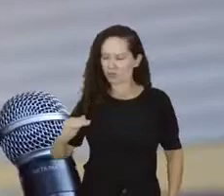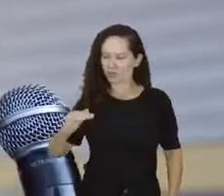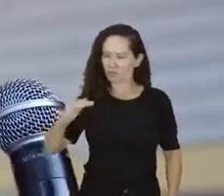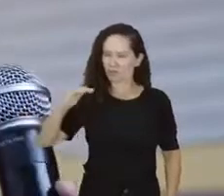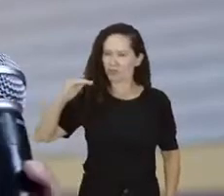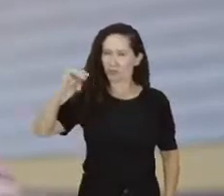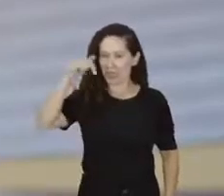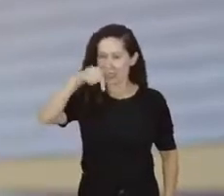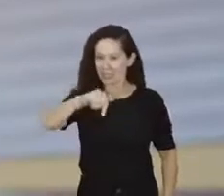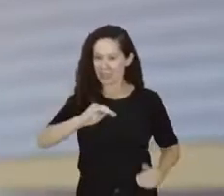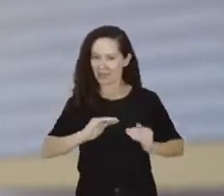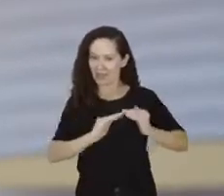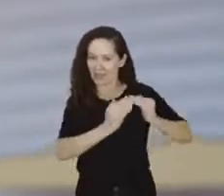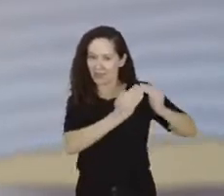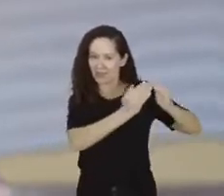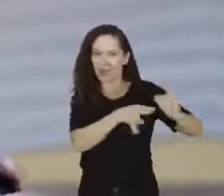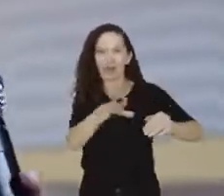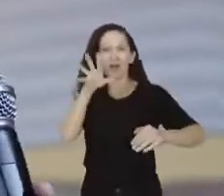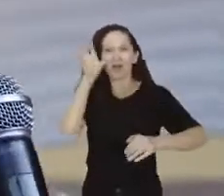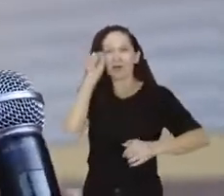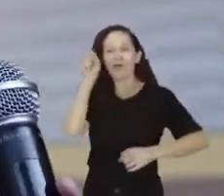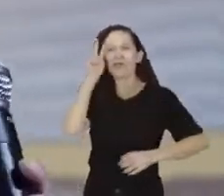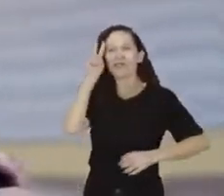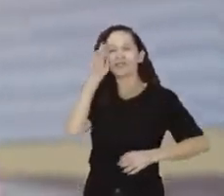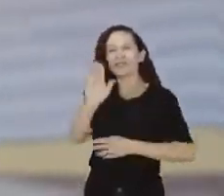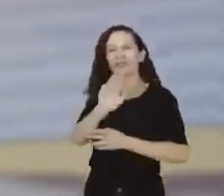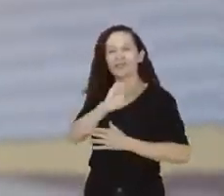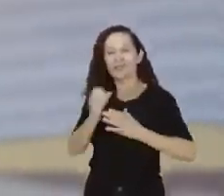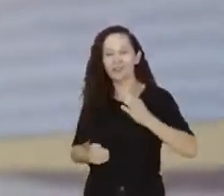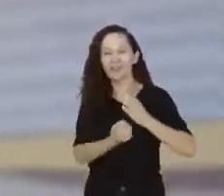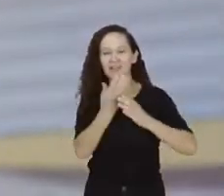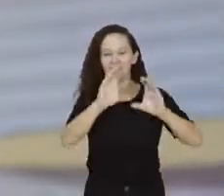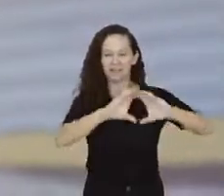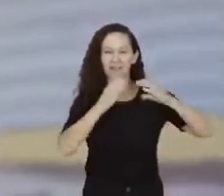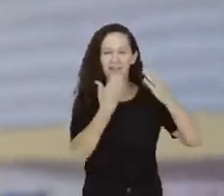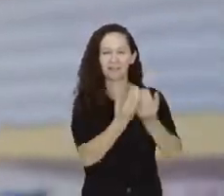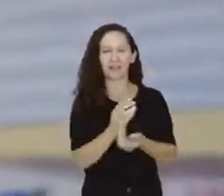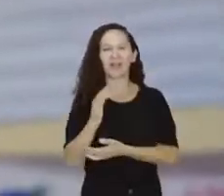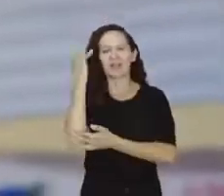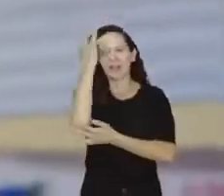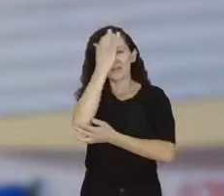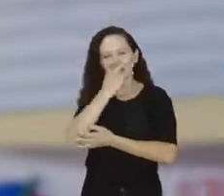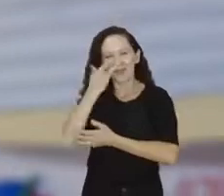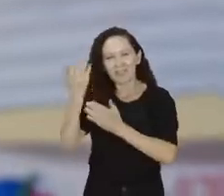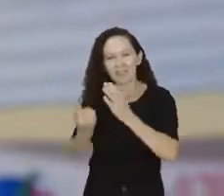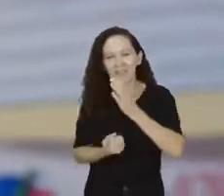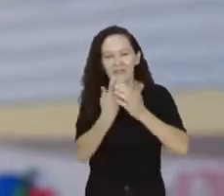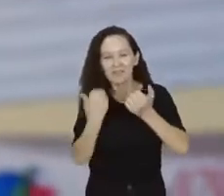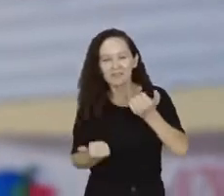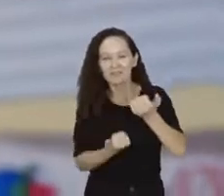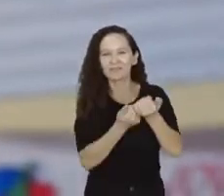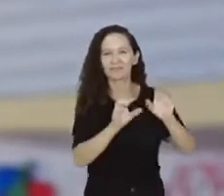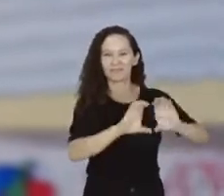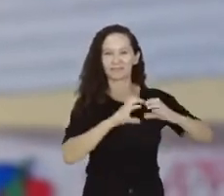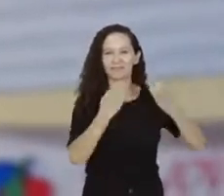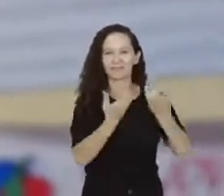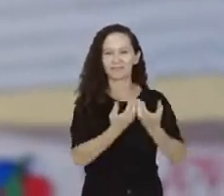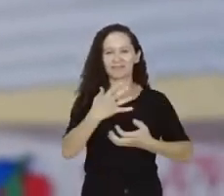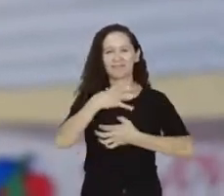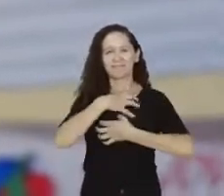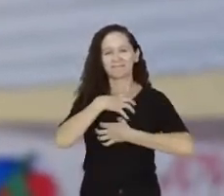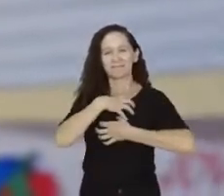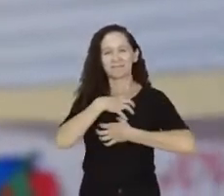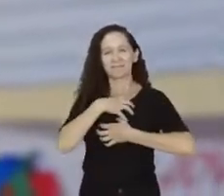Lula fez para essa comunidade, ouvir o que Haddad fez para essa comunidade. E isso... o